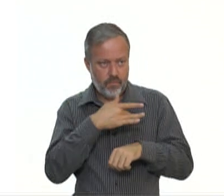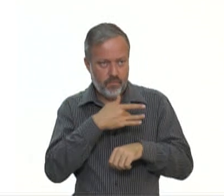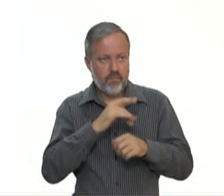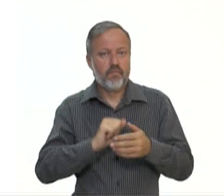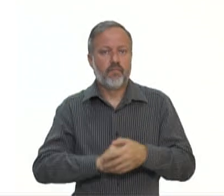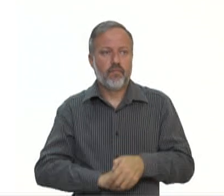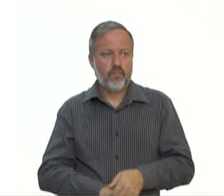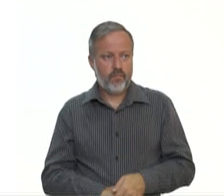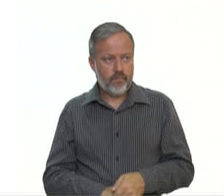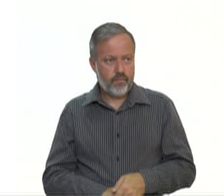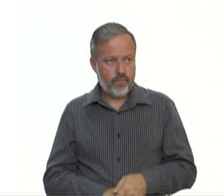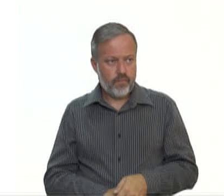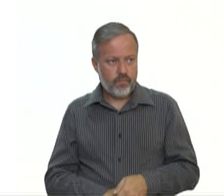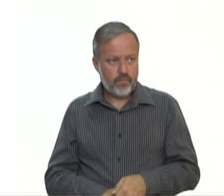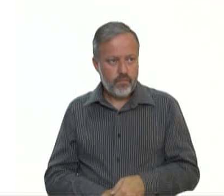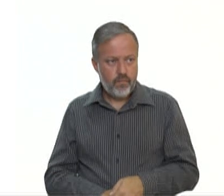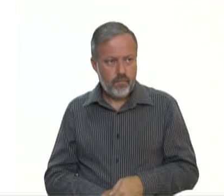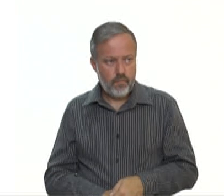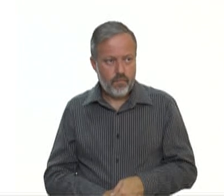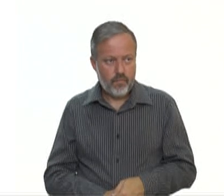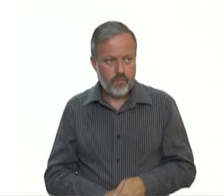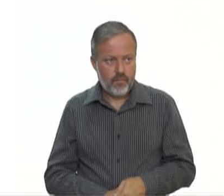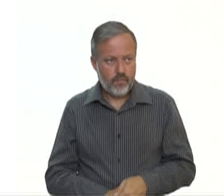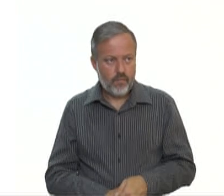uma manchete e nós temos